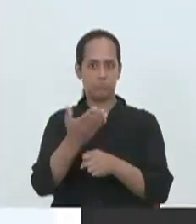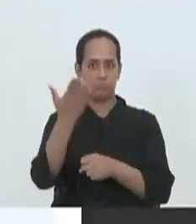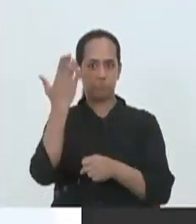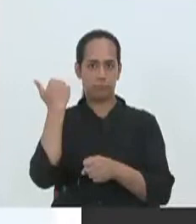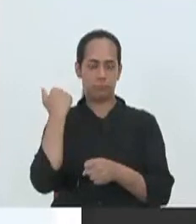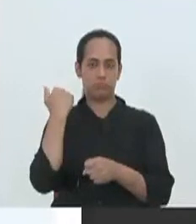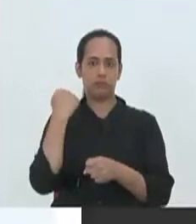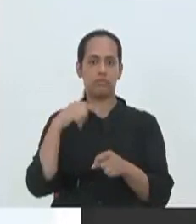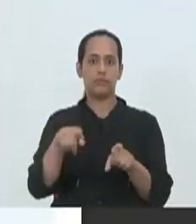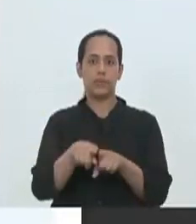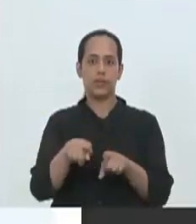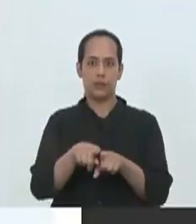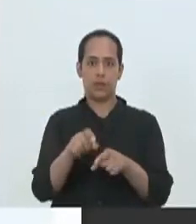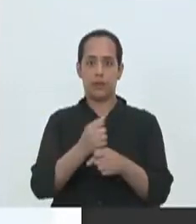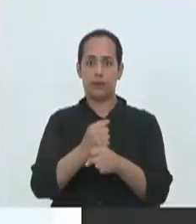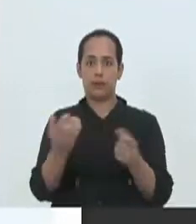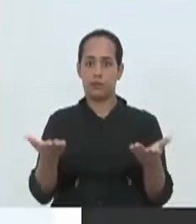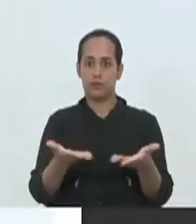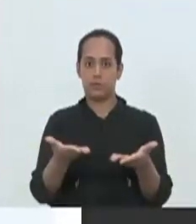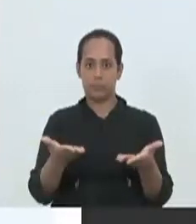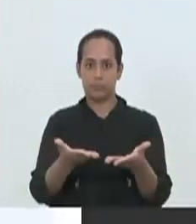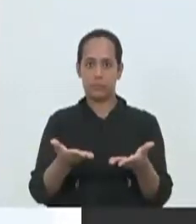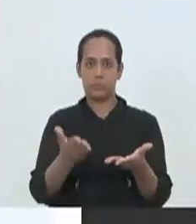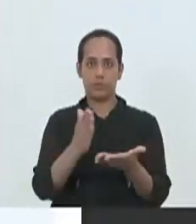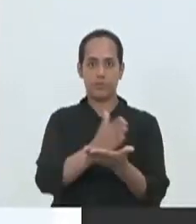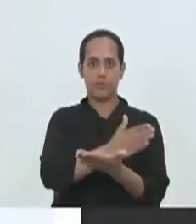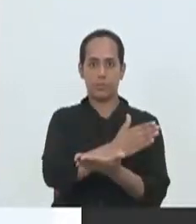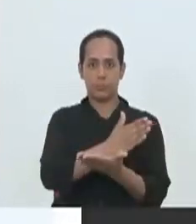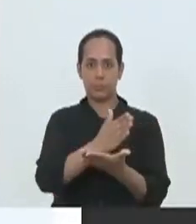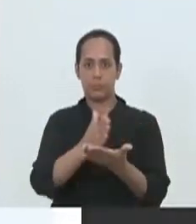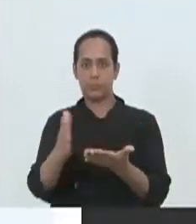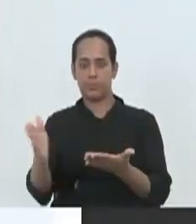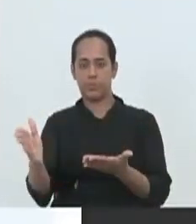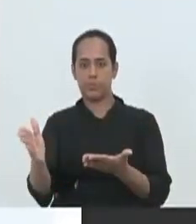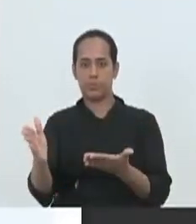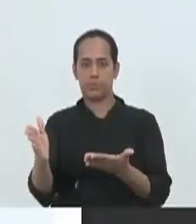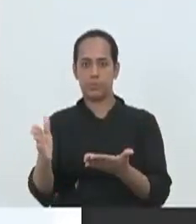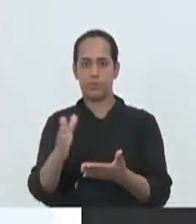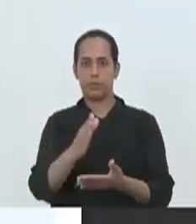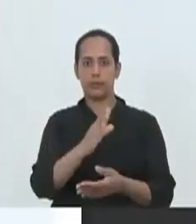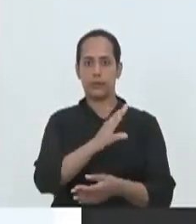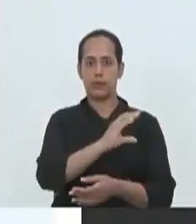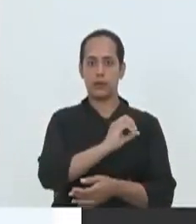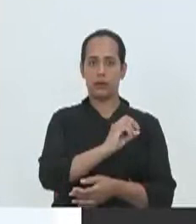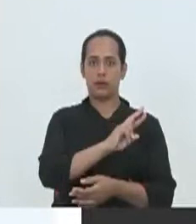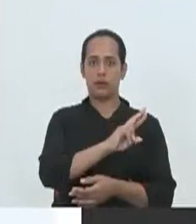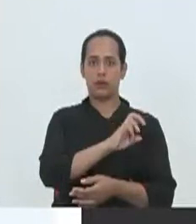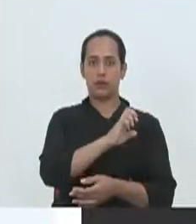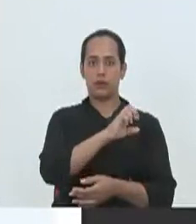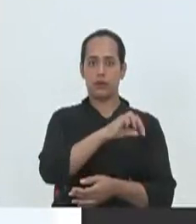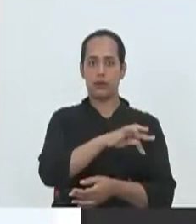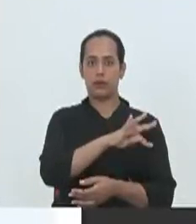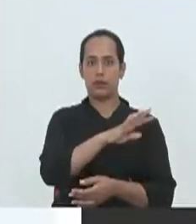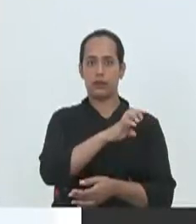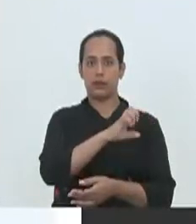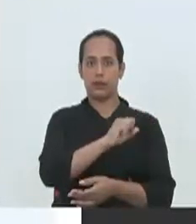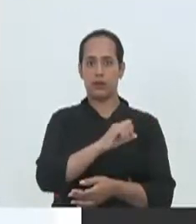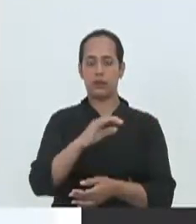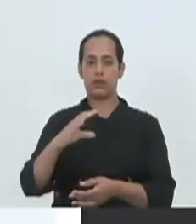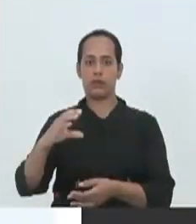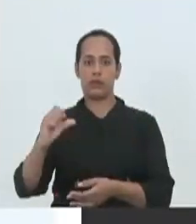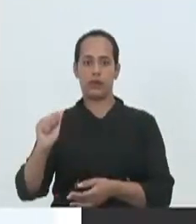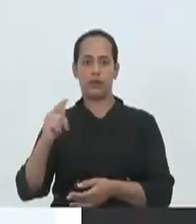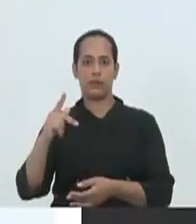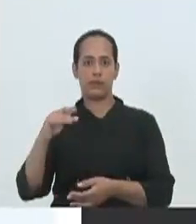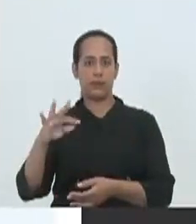2023 a gente vai separar elas primeiro em receitas correntes e receitas de Capital receitas correntes São